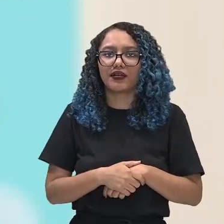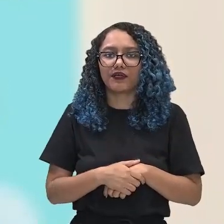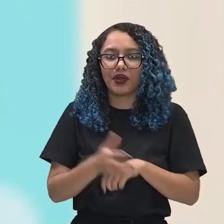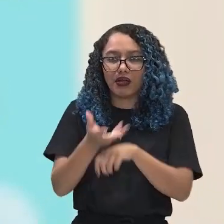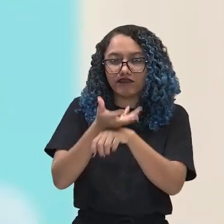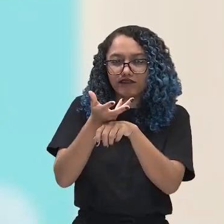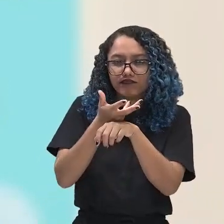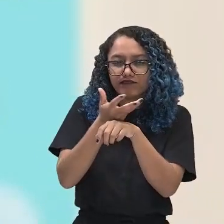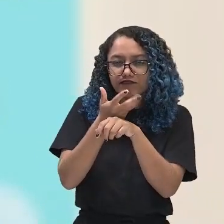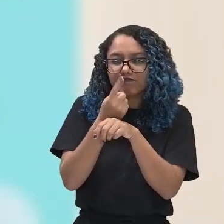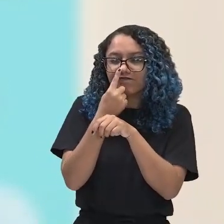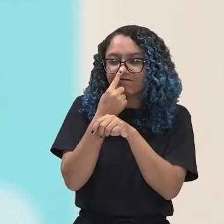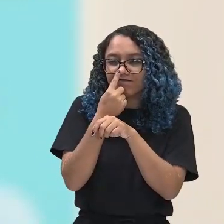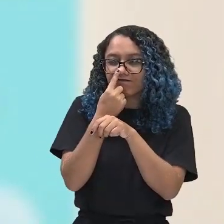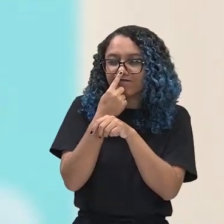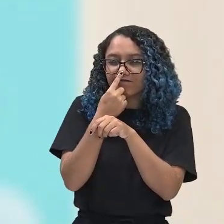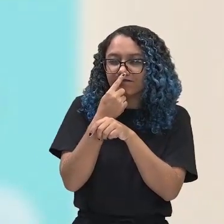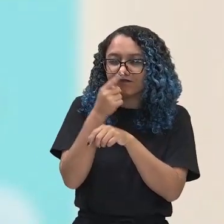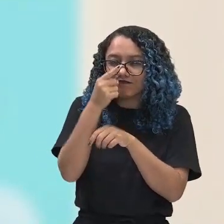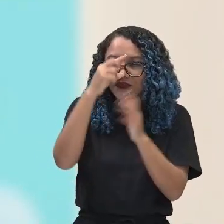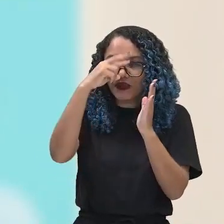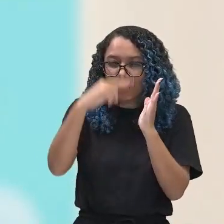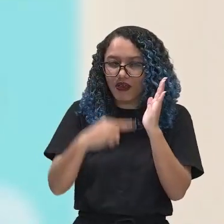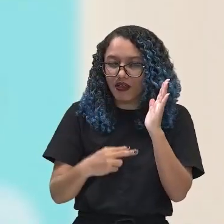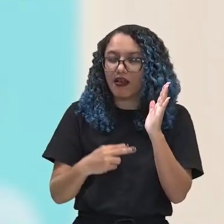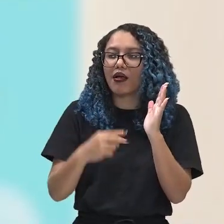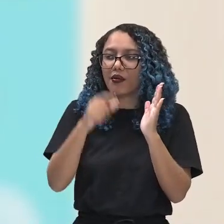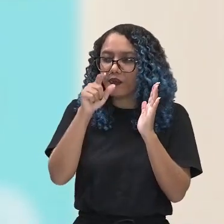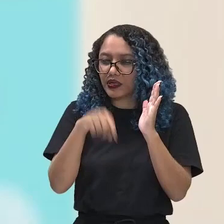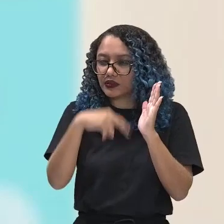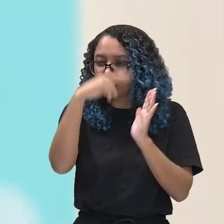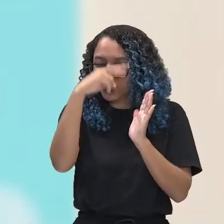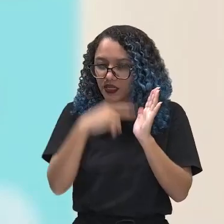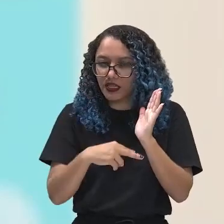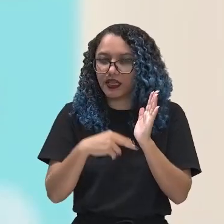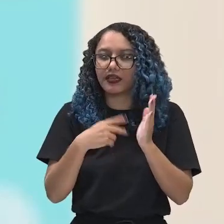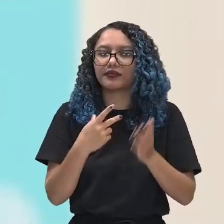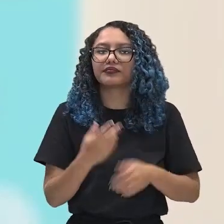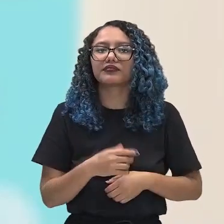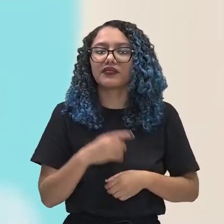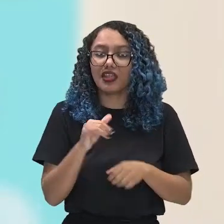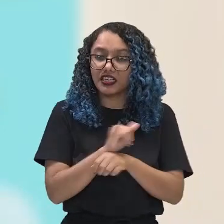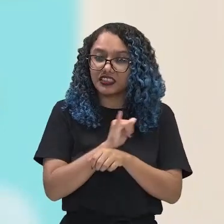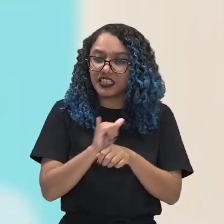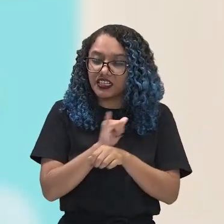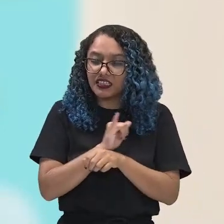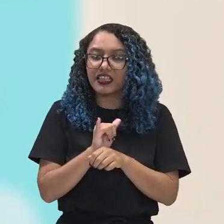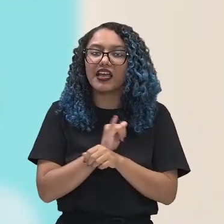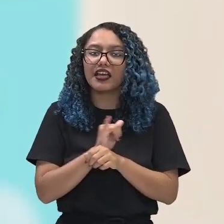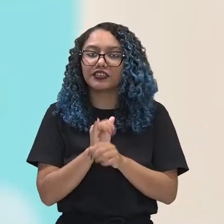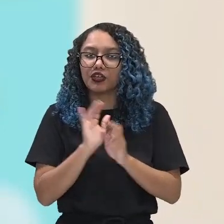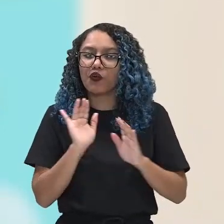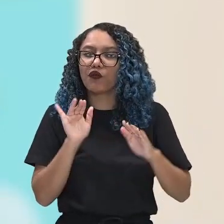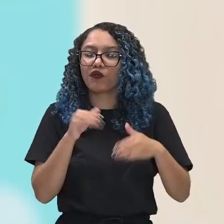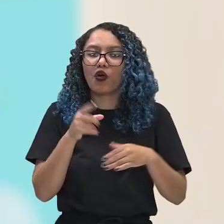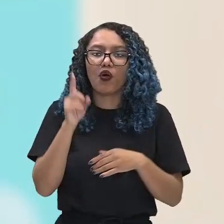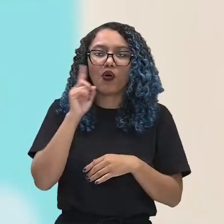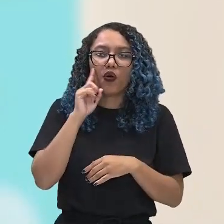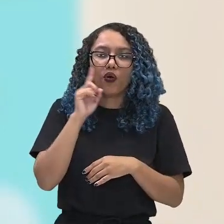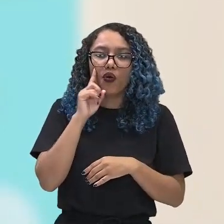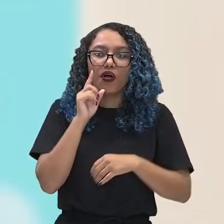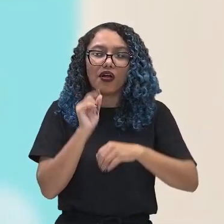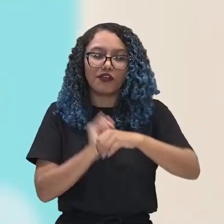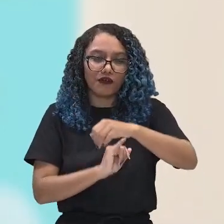leitor. Então, usar estratégias que se voltam para falas do cotidiano também é uma boa escolha para fazer um